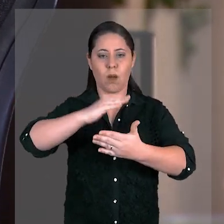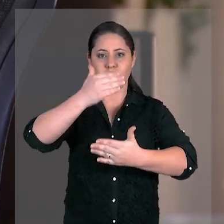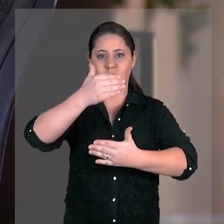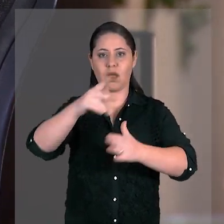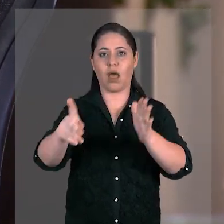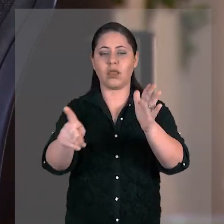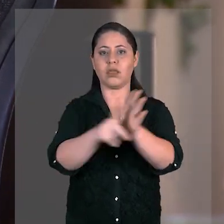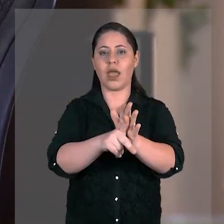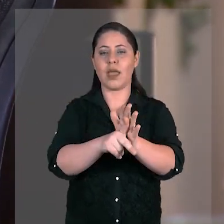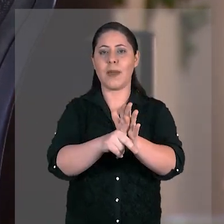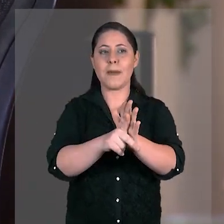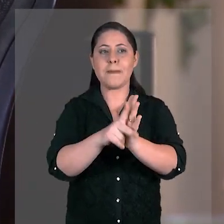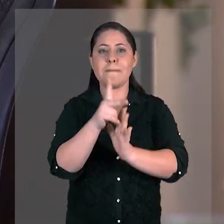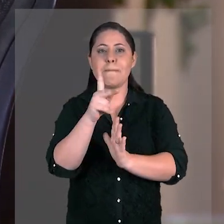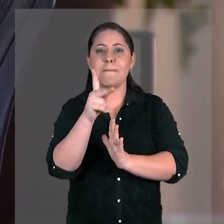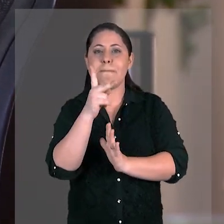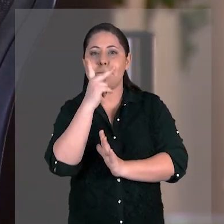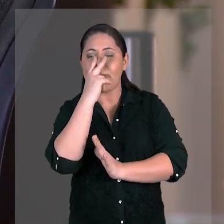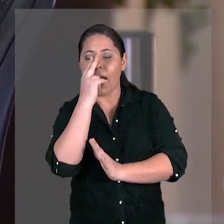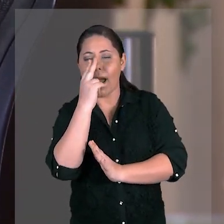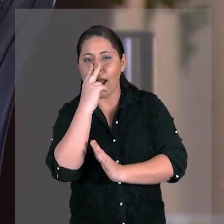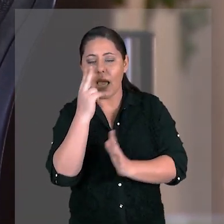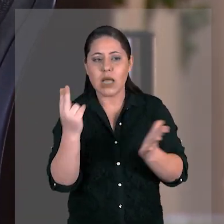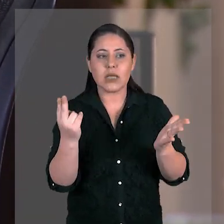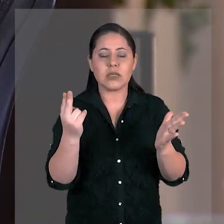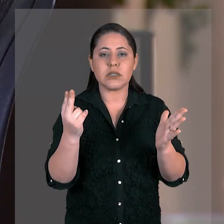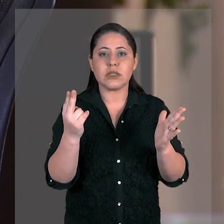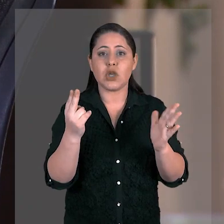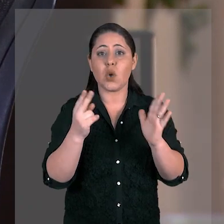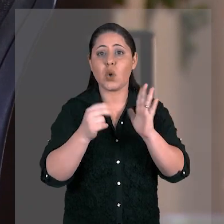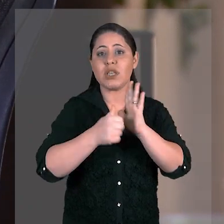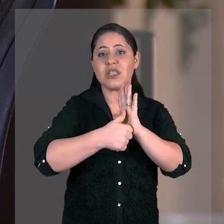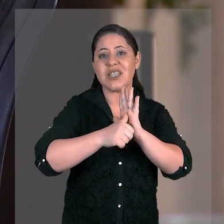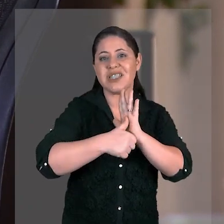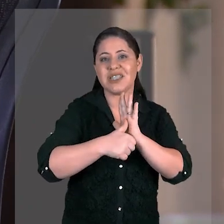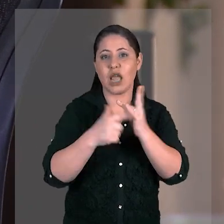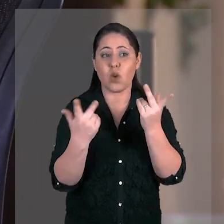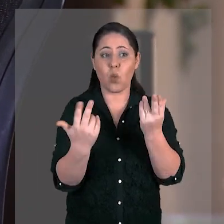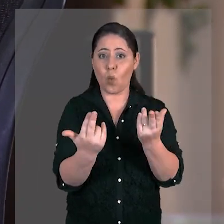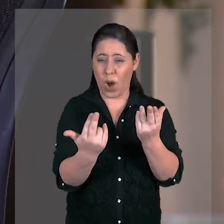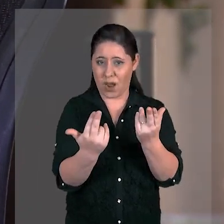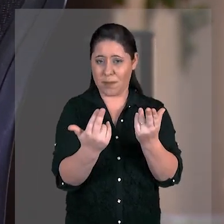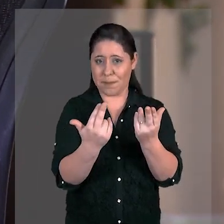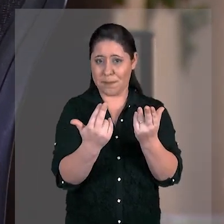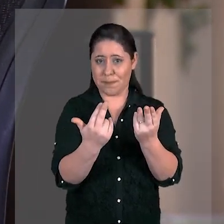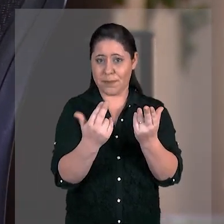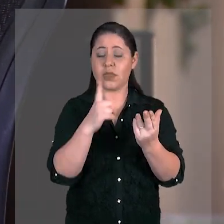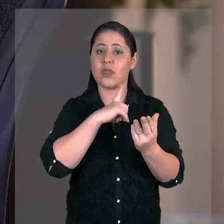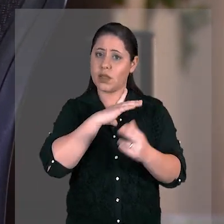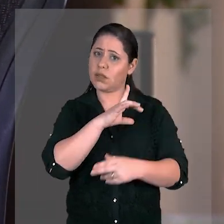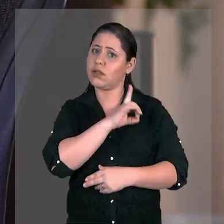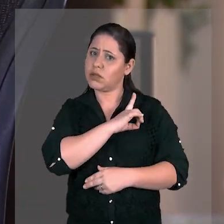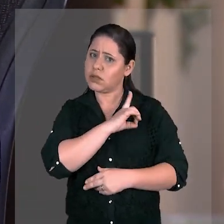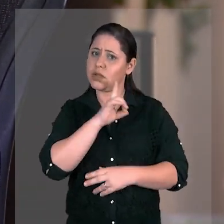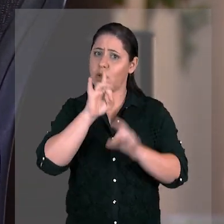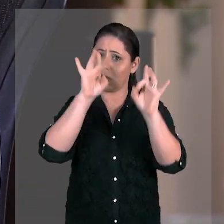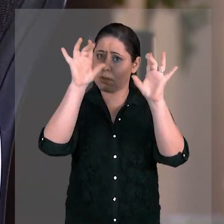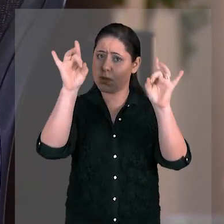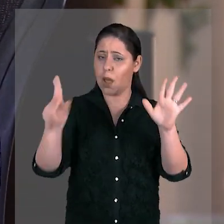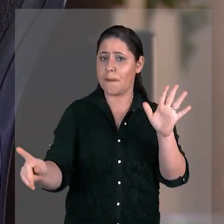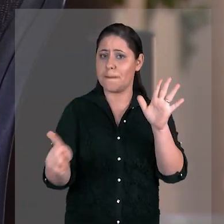IP e vai estar registrado no nome de uma determinada pessoa. Então, as nossas delegacias já